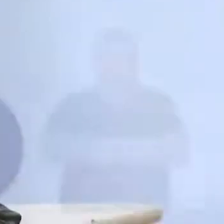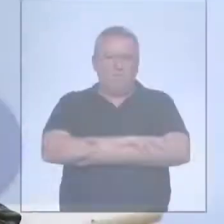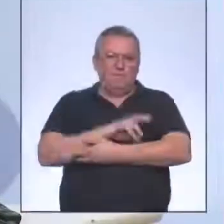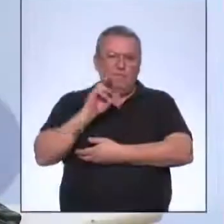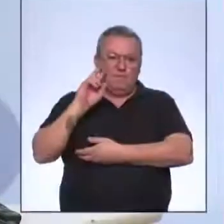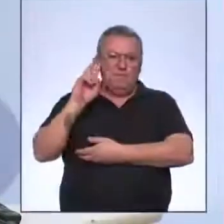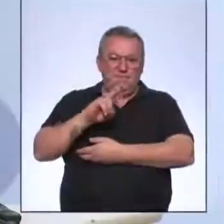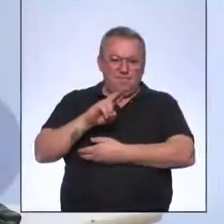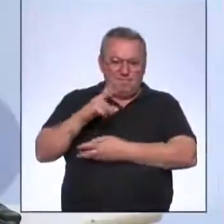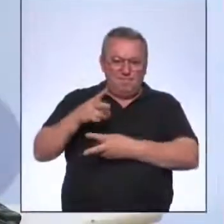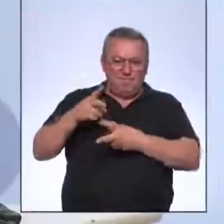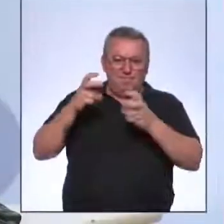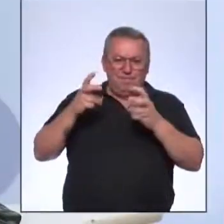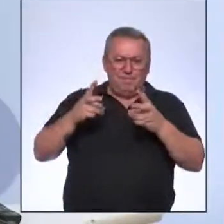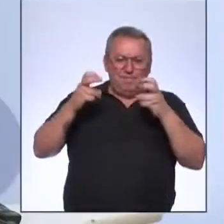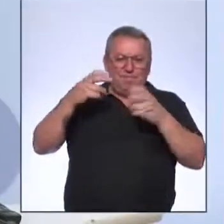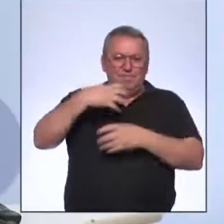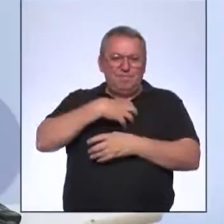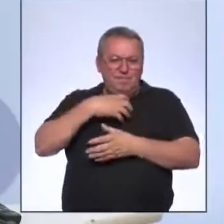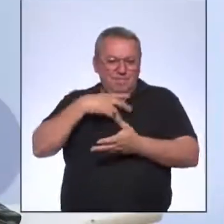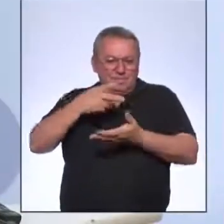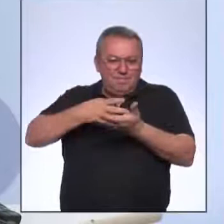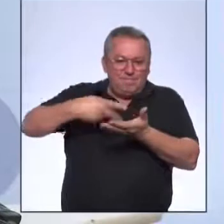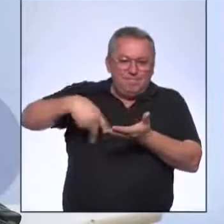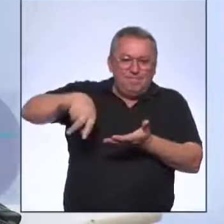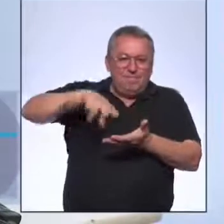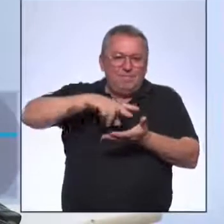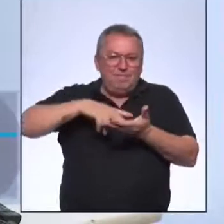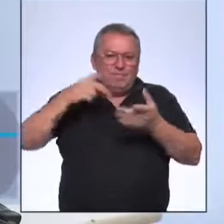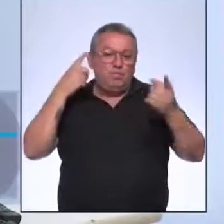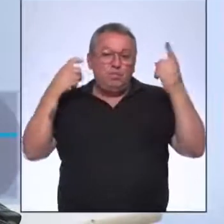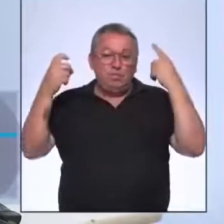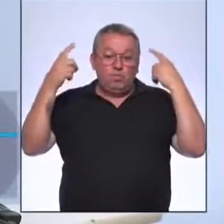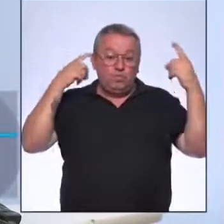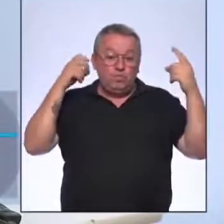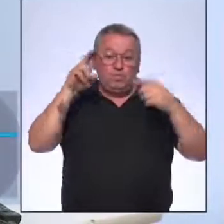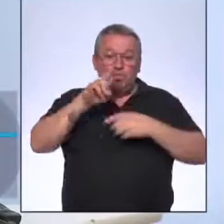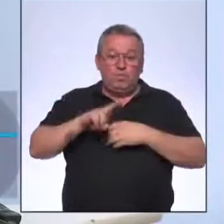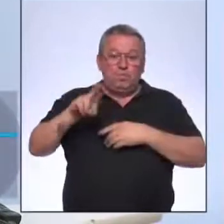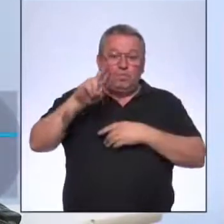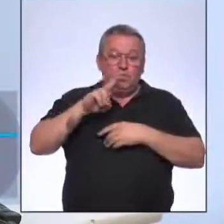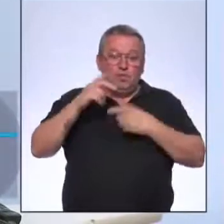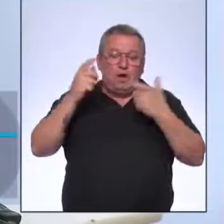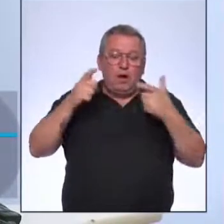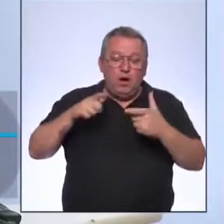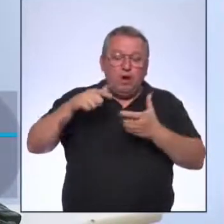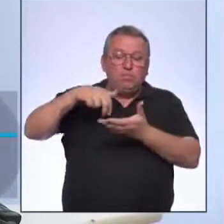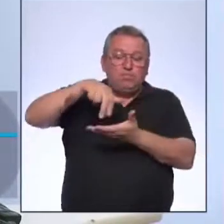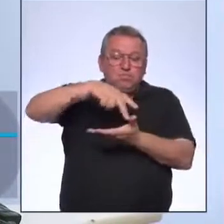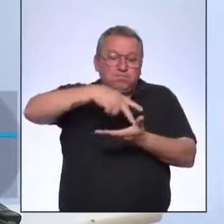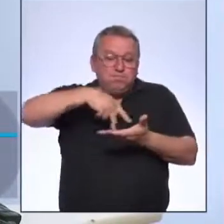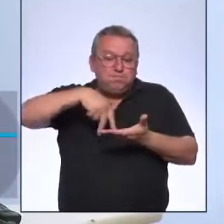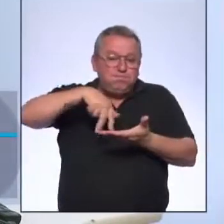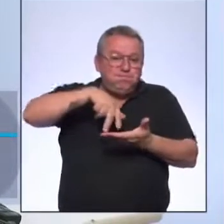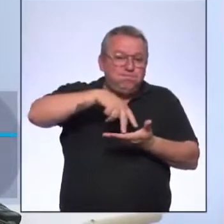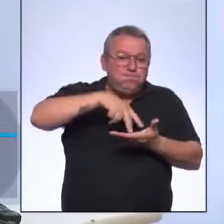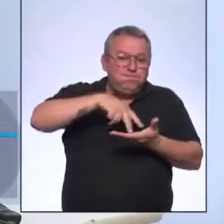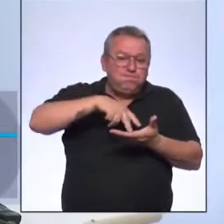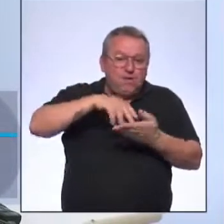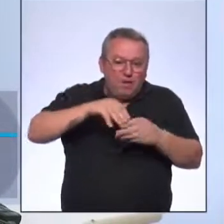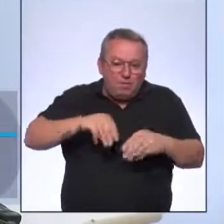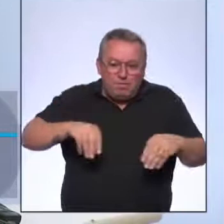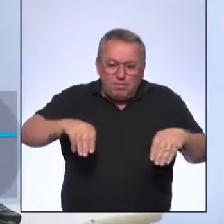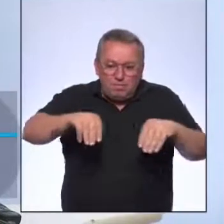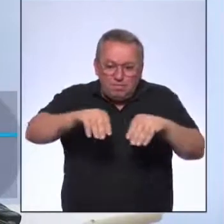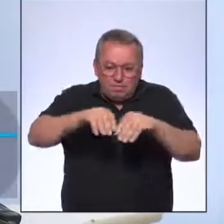Pessoal, vocês repararam o estilo da dança, o som, o que eles estavam usando, onde eles estavam fazendo essa dança,